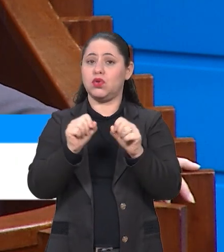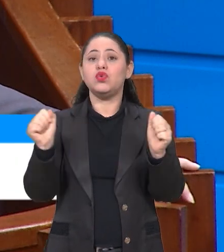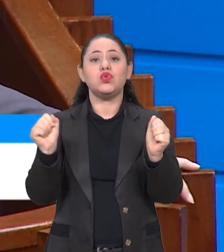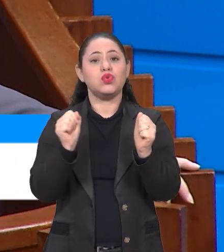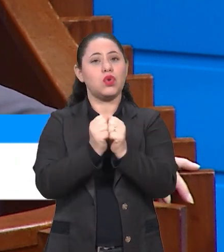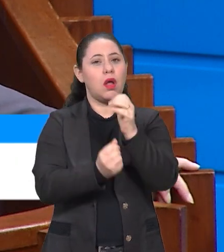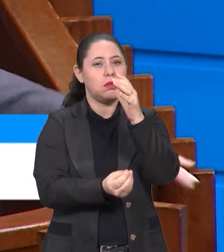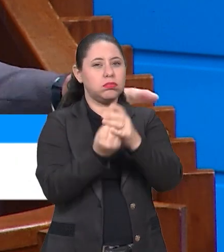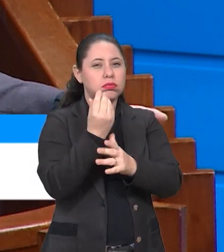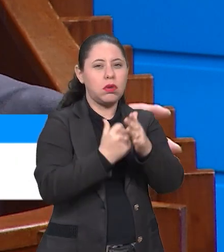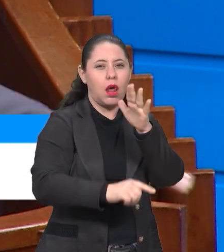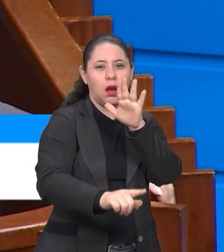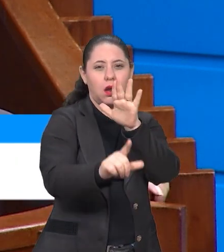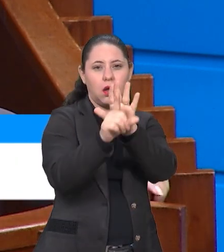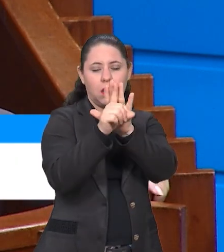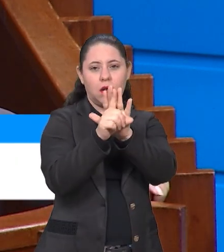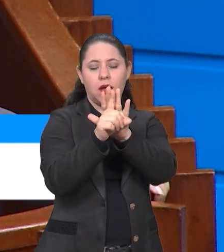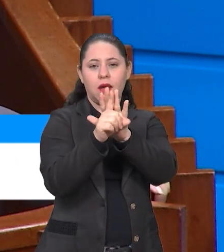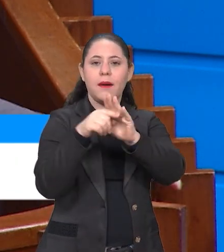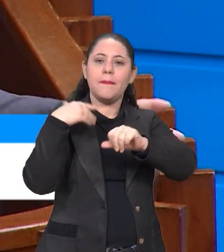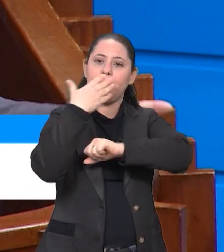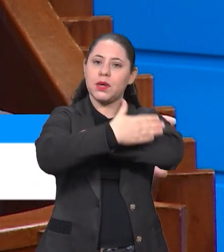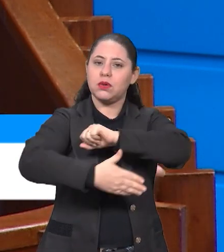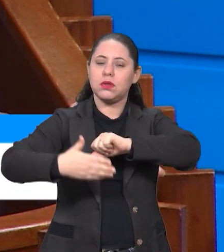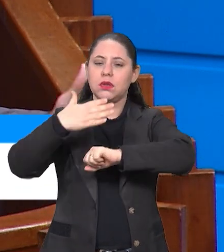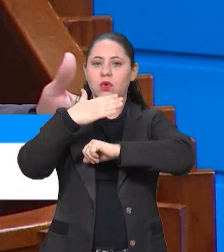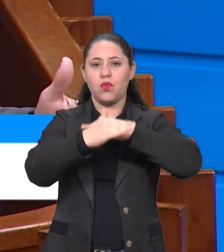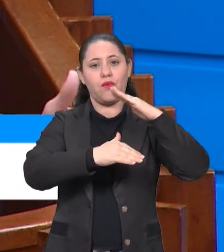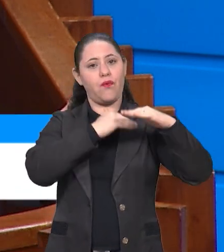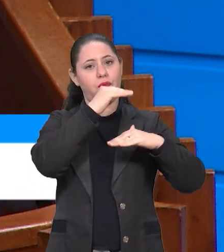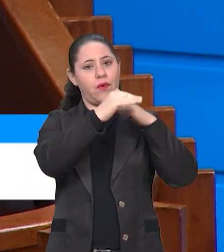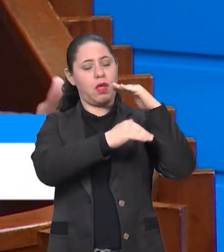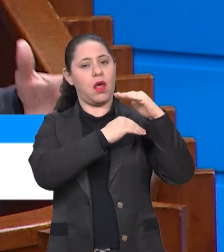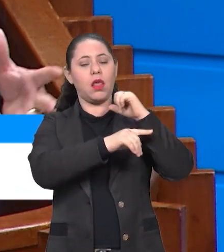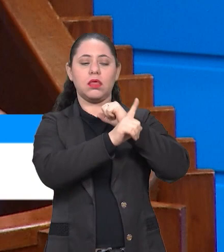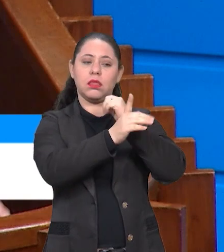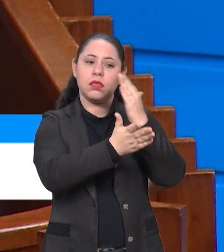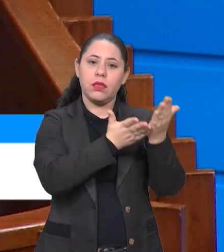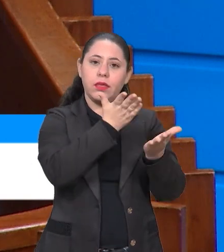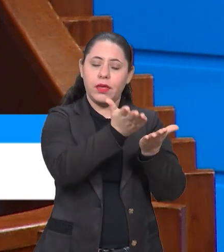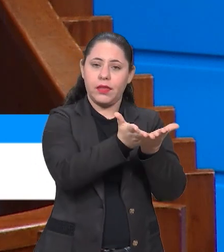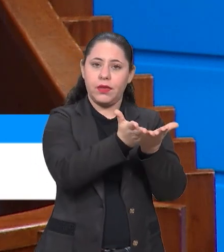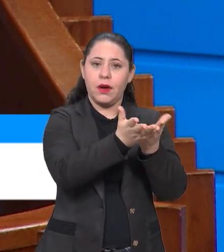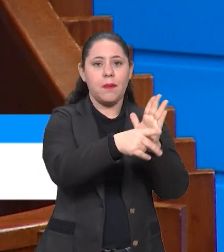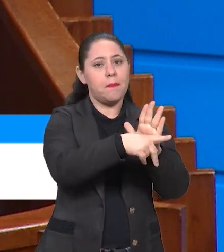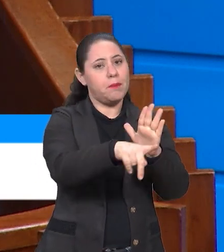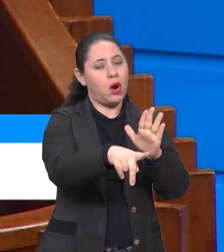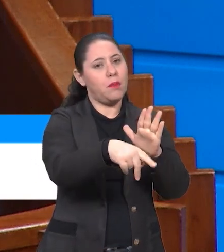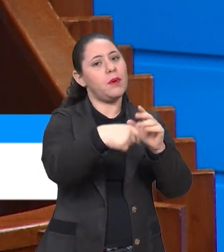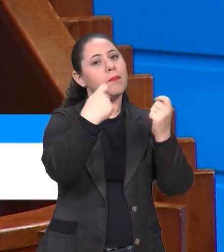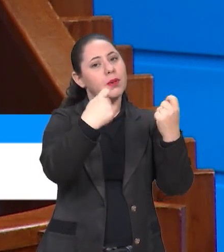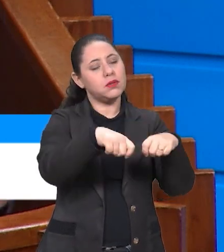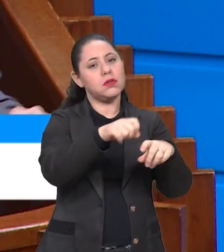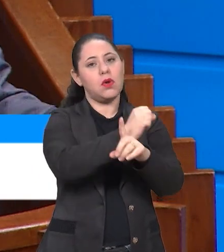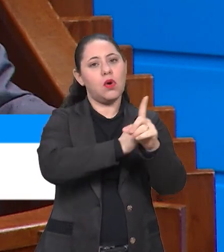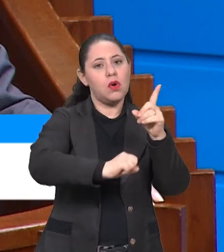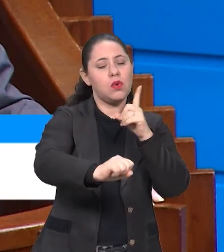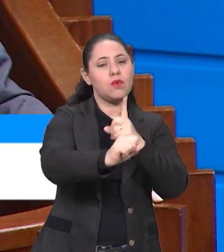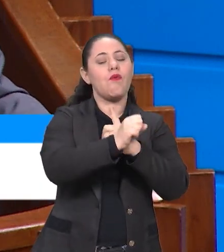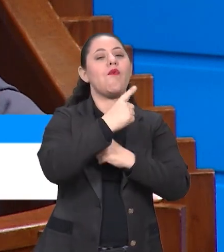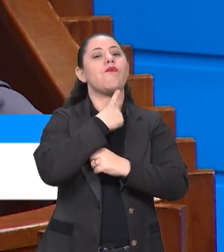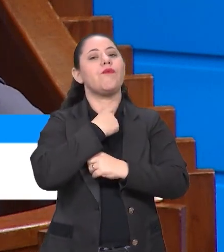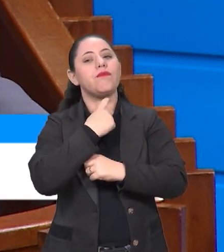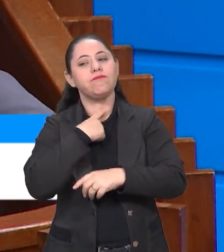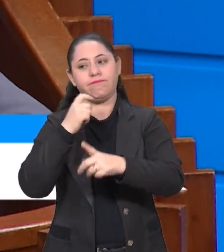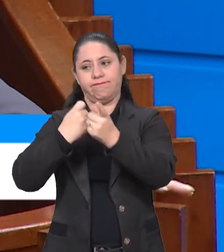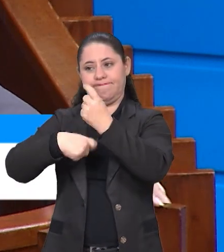vamos criar uma lei de proteção, de desenvolvimento que atenda o interesse social, o